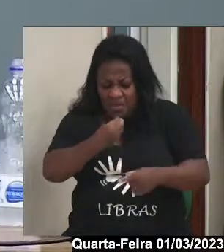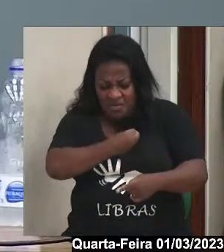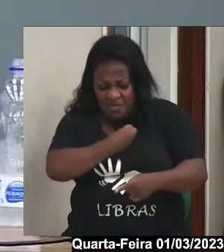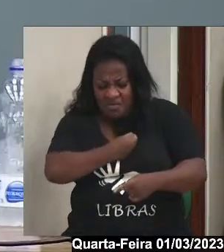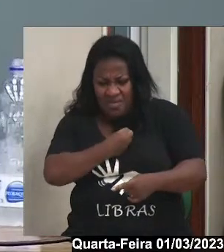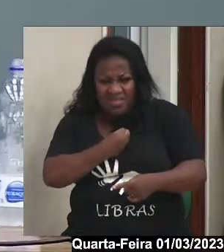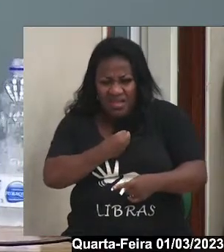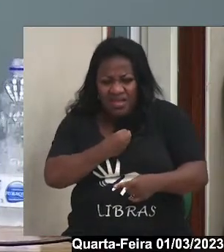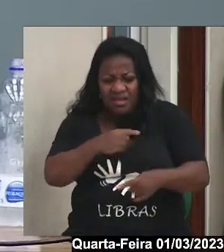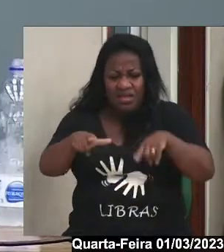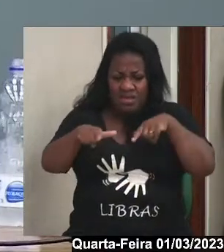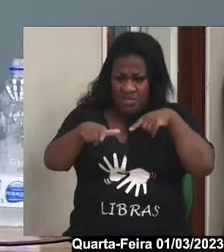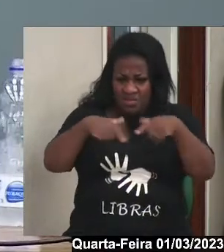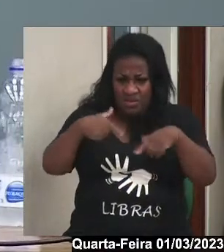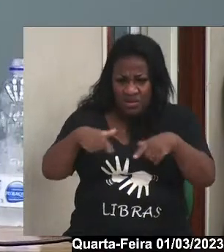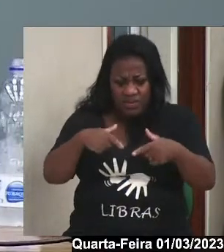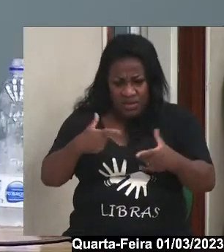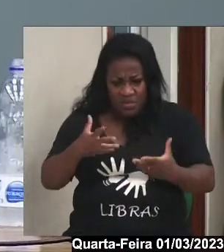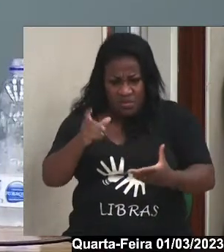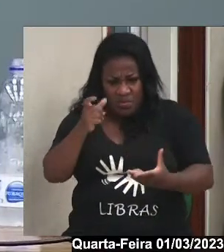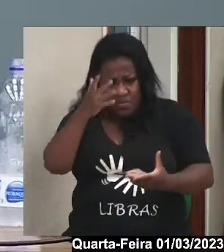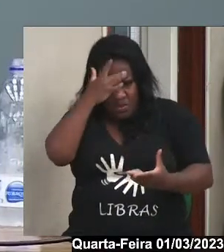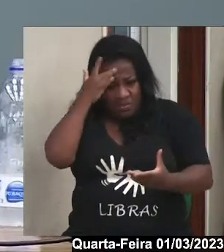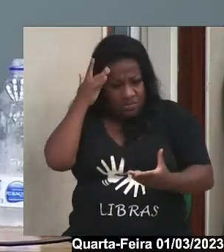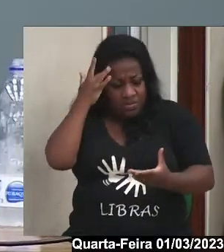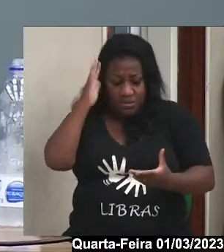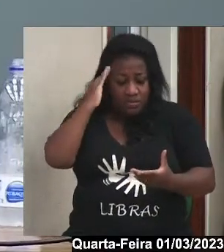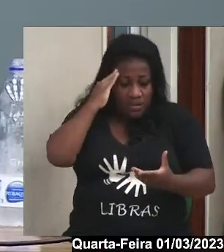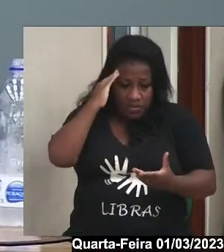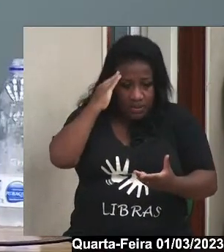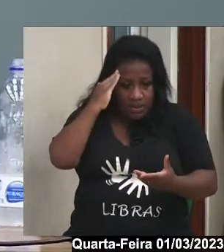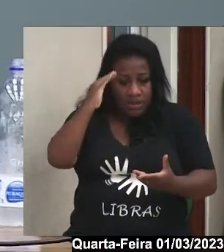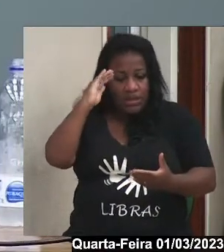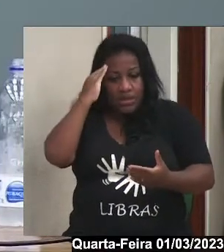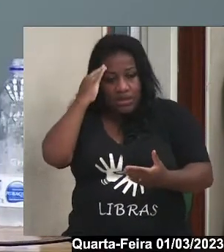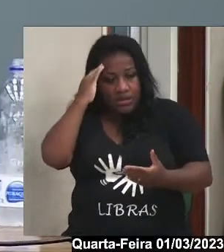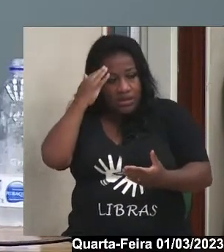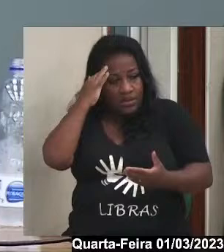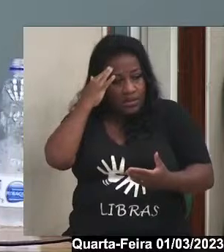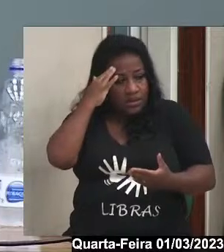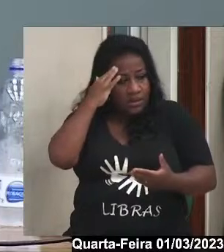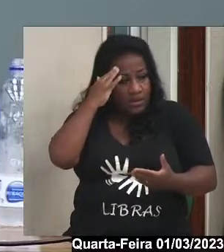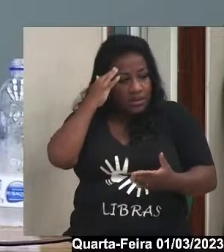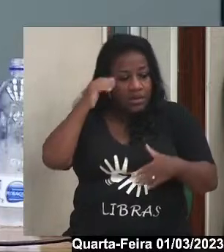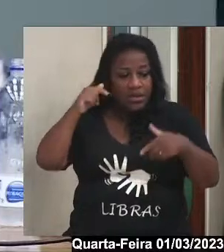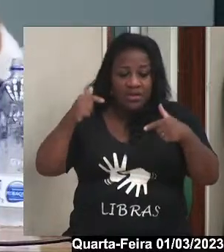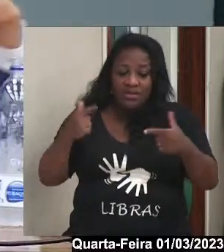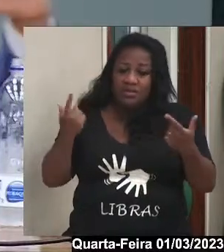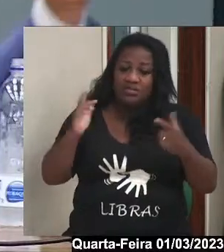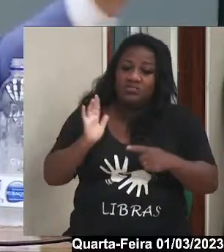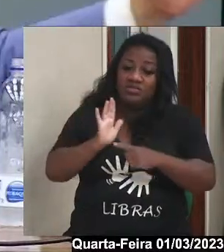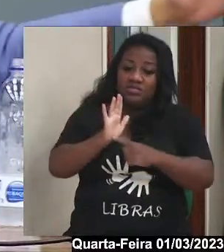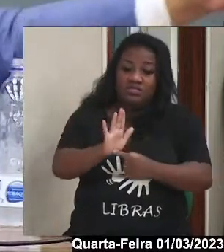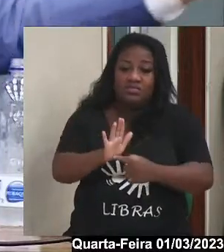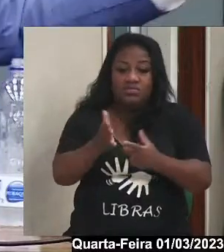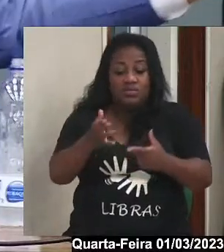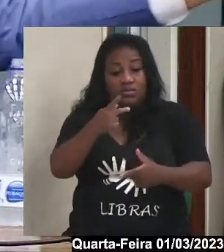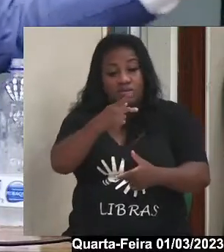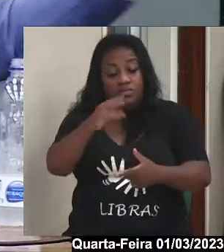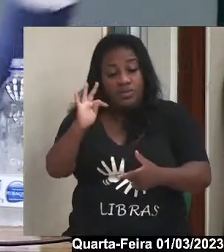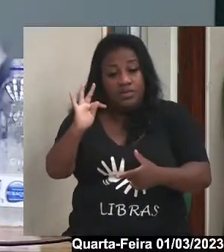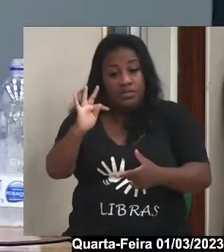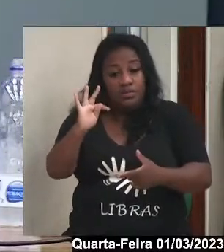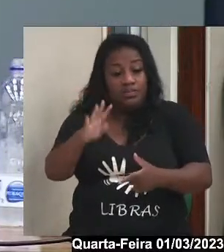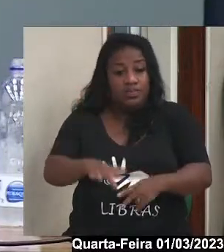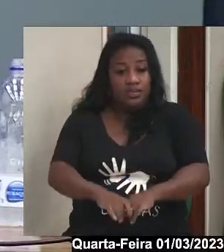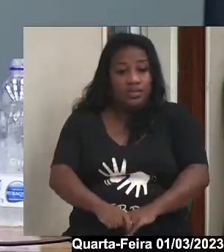lamentando a morte do criminoso. Então não dá para entender, não dá para entender. Esse é o nível de oposição que temos em Budas Artes, com a palavra do